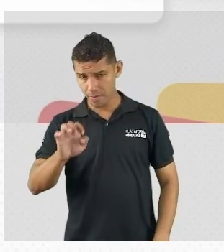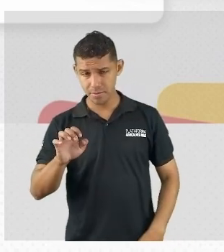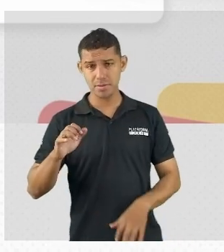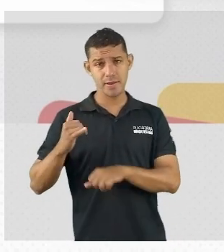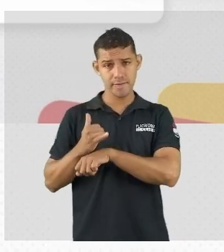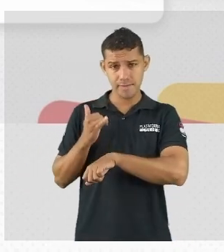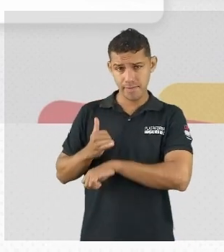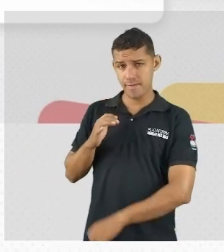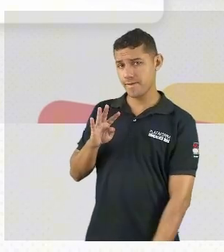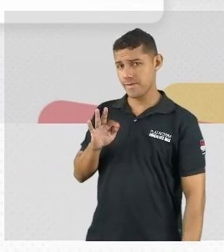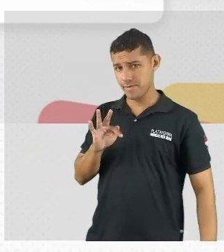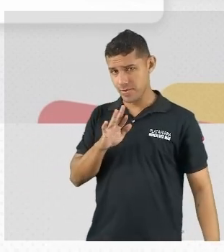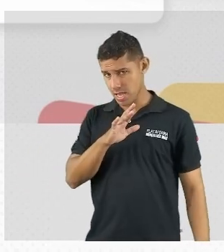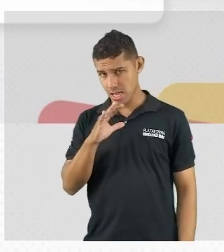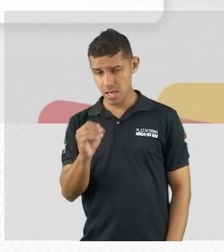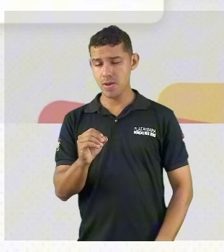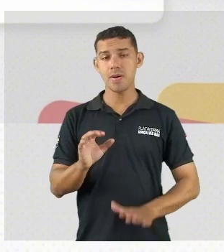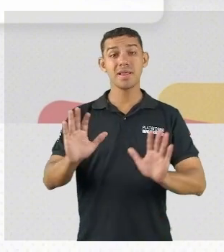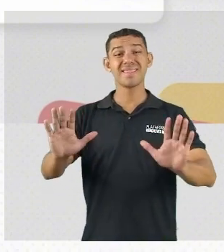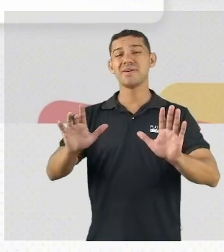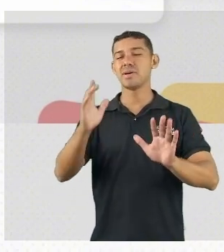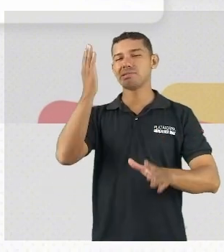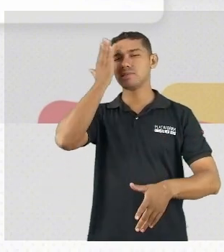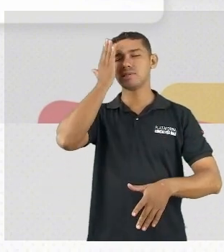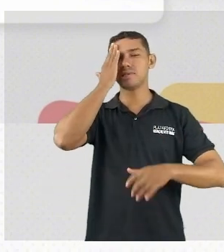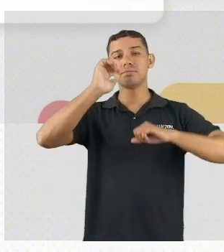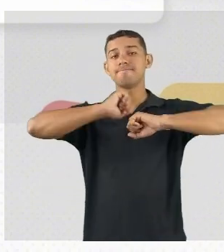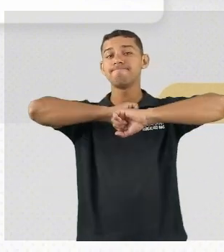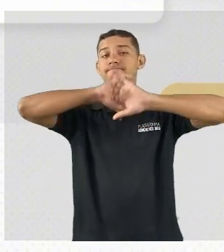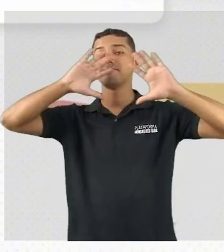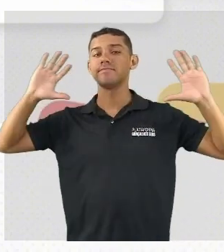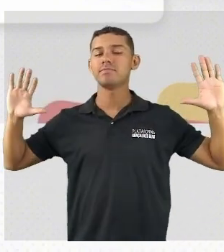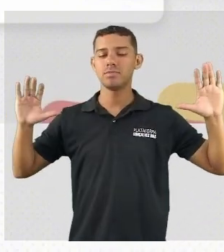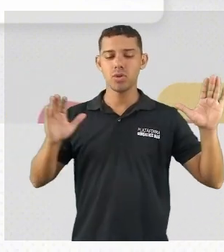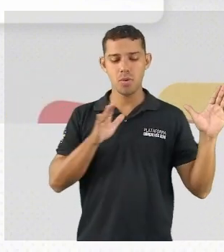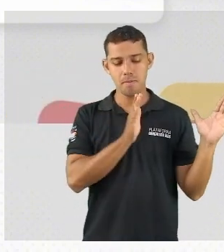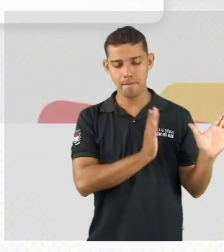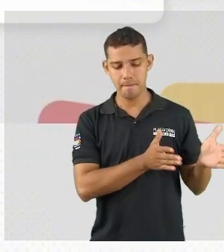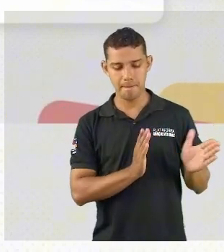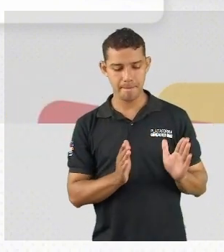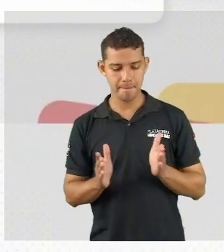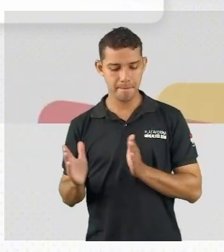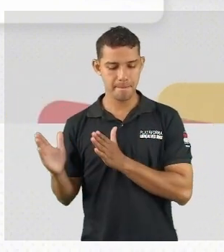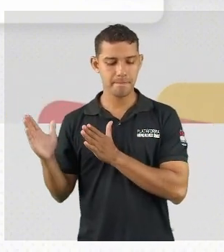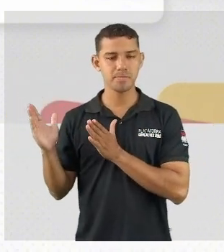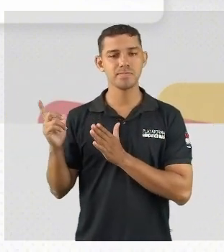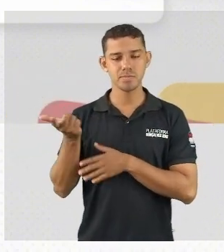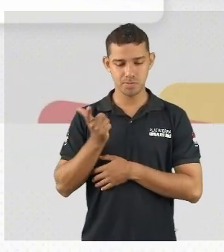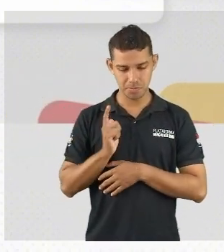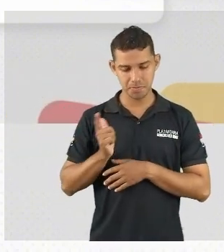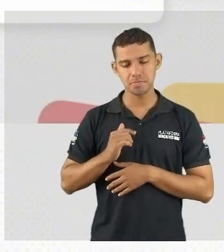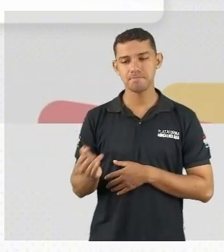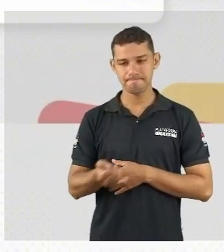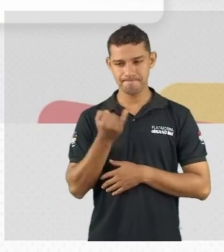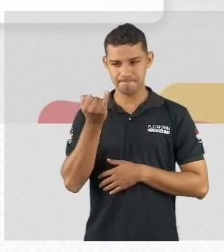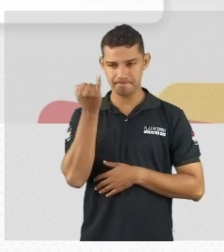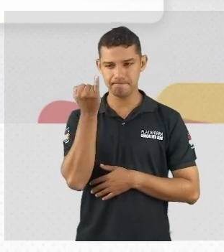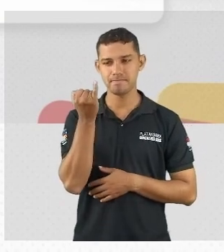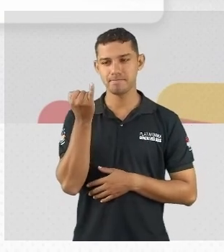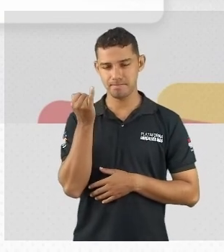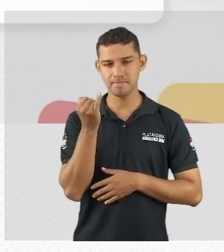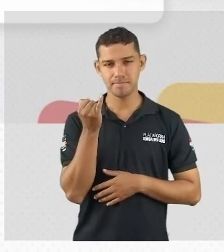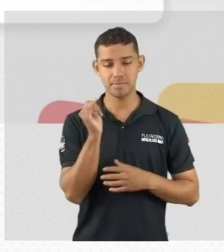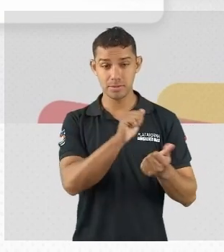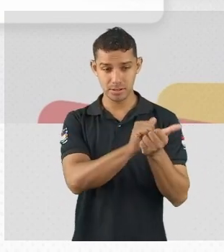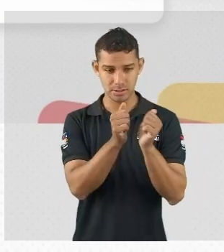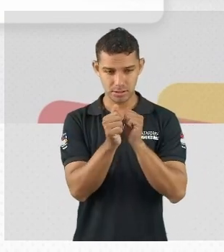ferro. Então, isso é importante nós entendermos que, em todos os momentos, eles, então, tiveram, né, suas necessidades e foram construindo e foram